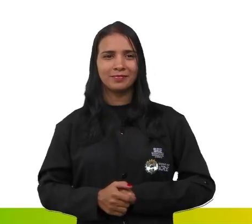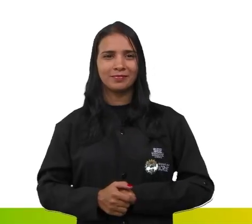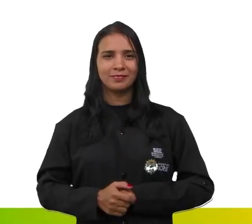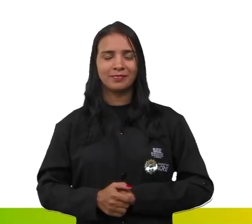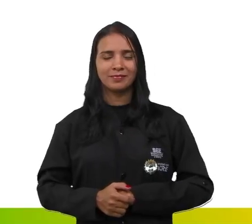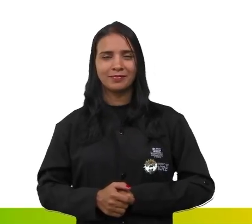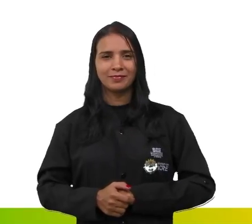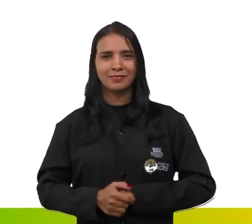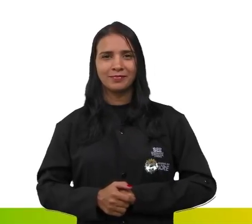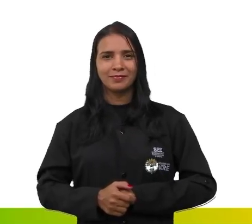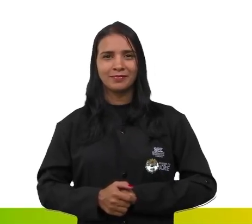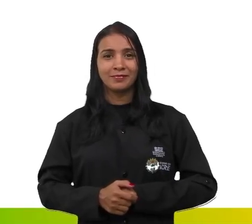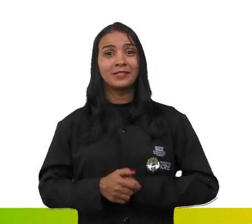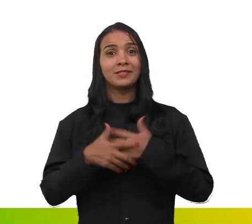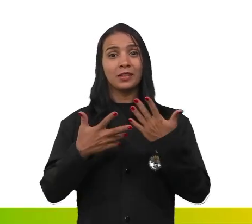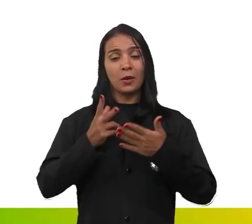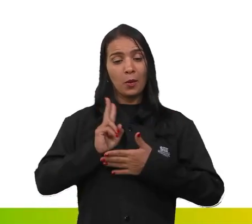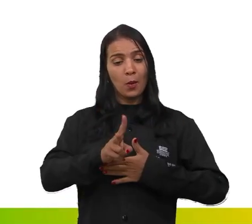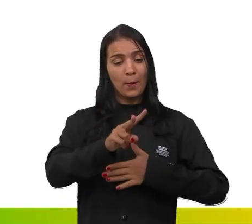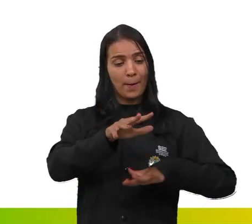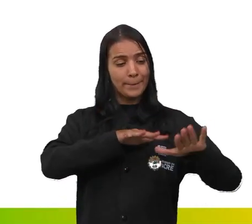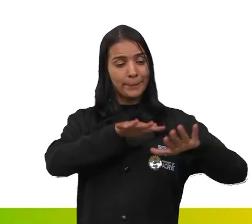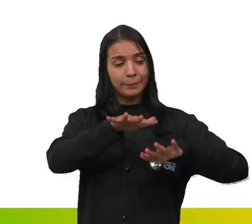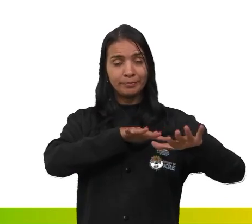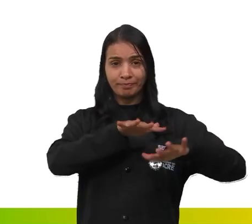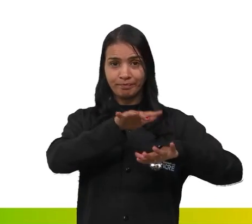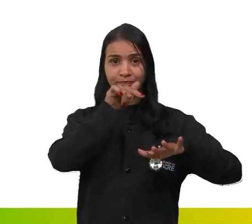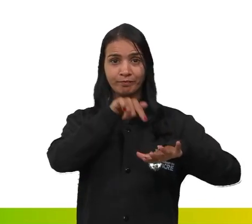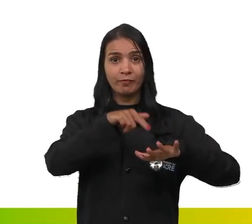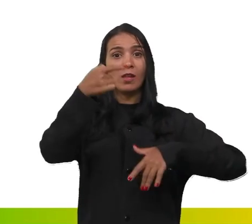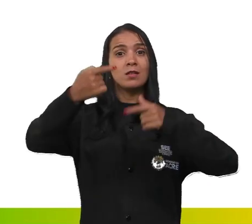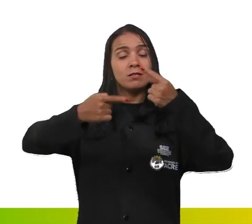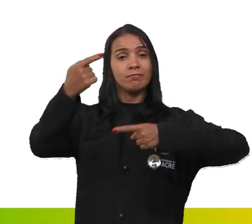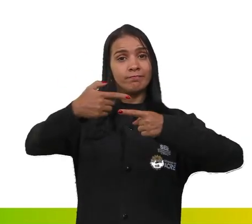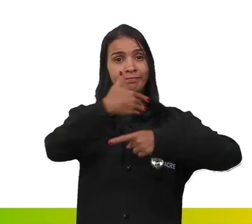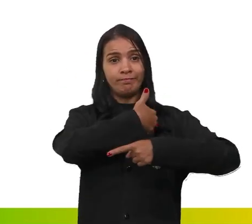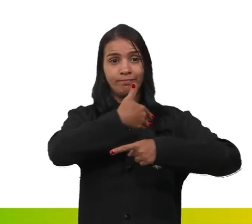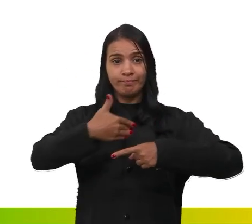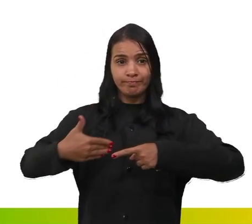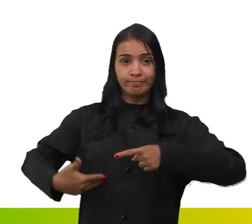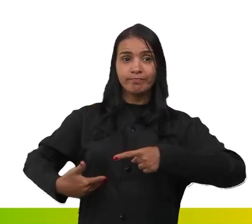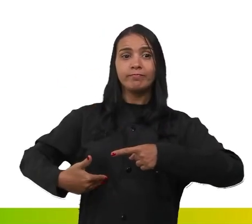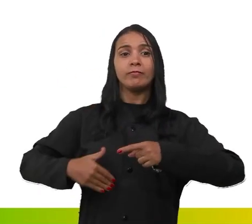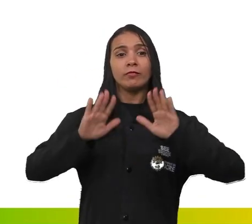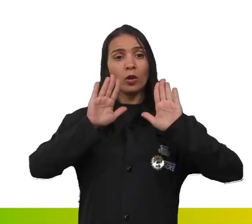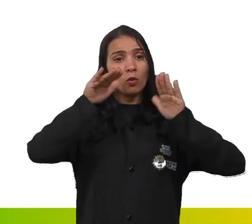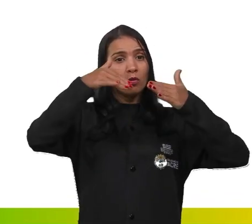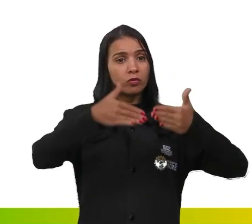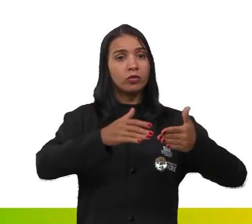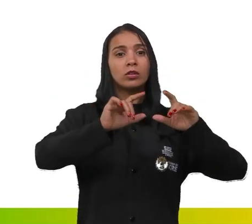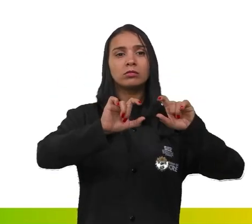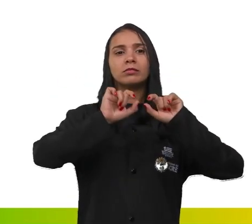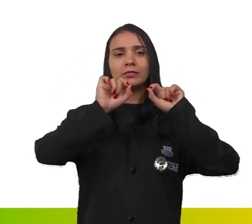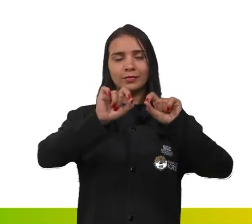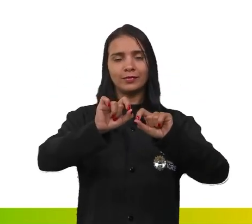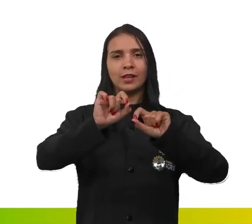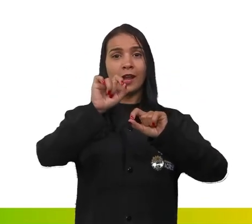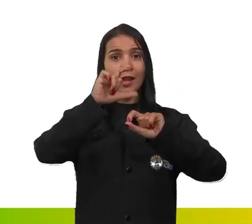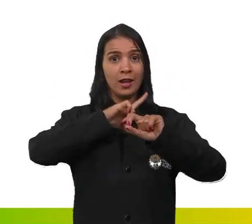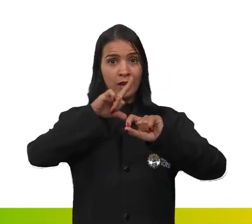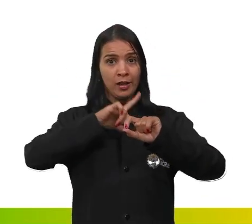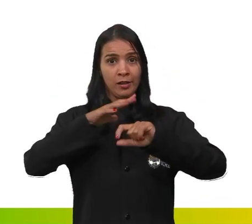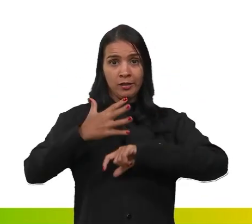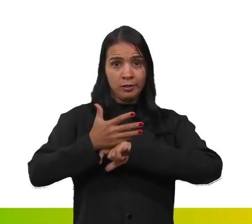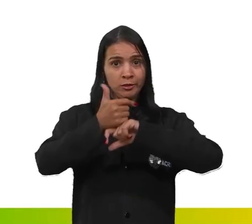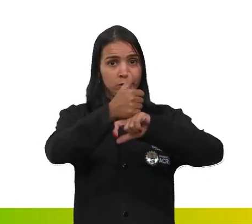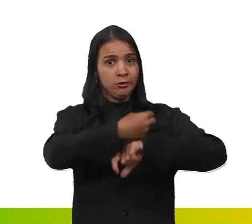Então aqui, ó. Para continuar o movimento, as políticas públicas voltadas às práticas corporais são mais eficazes quando contam com